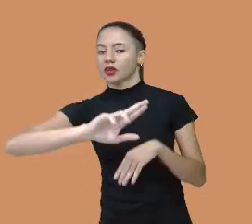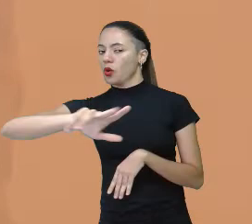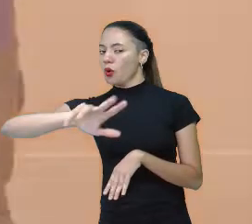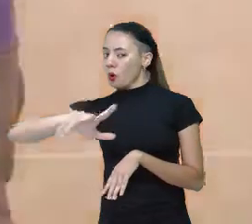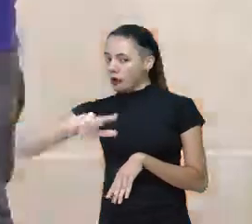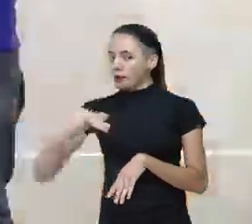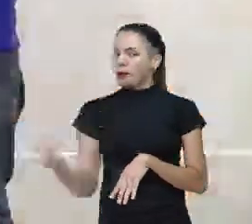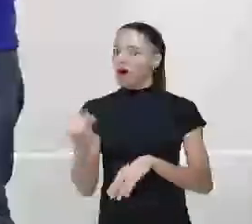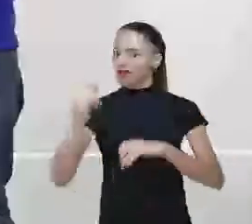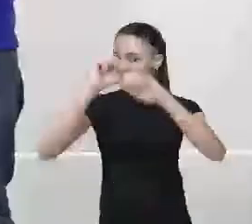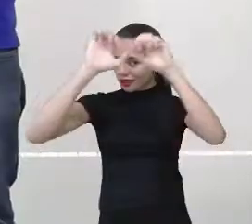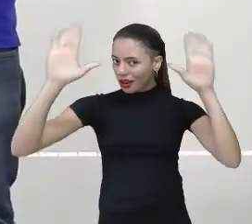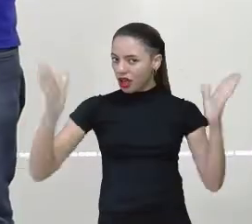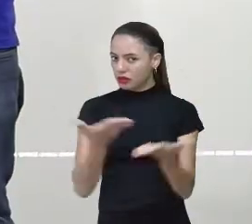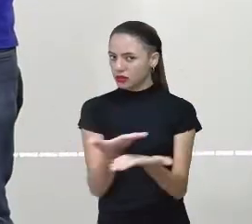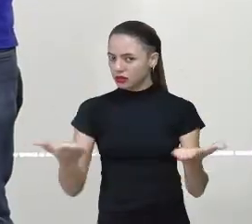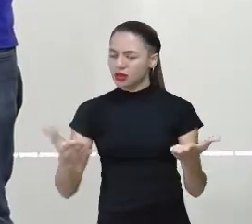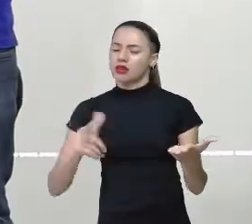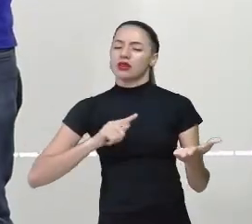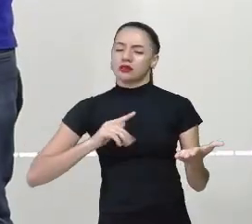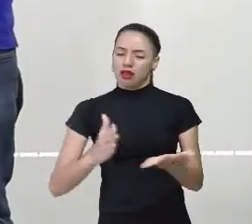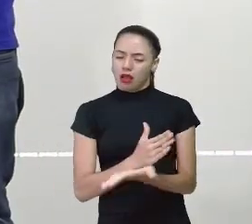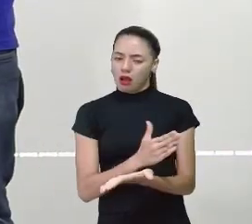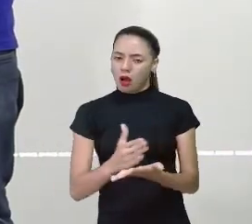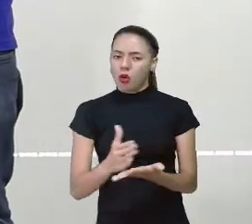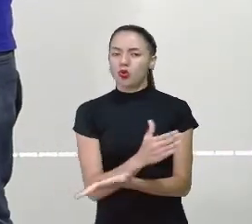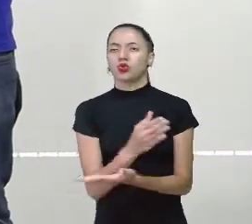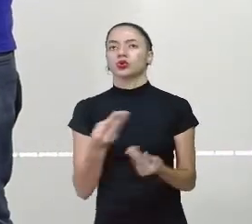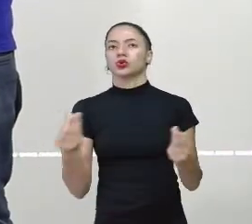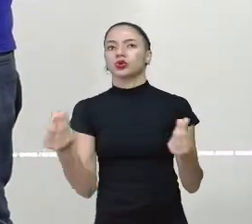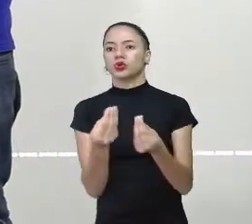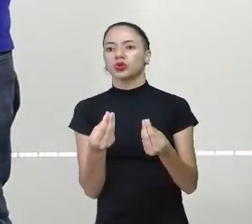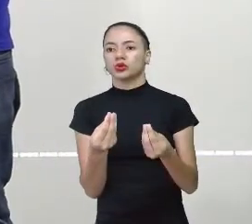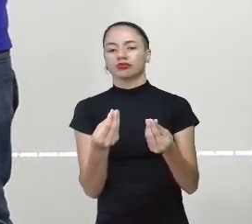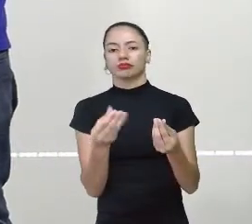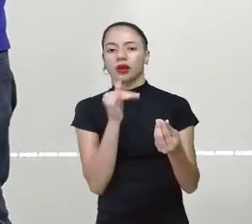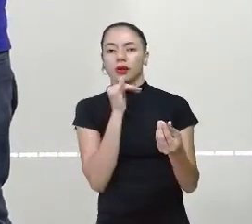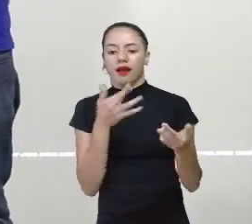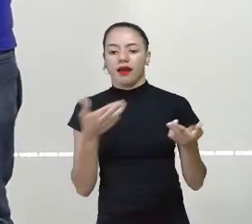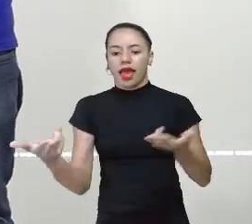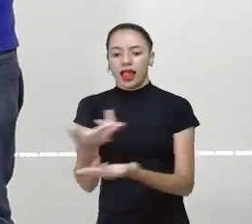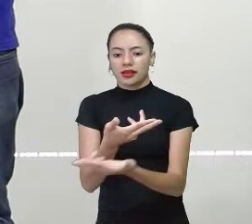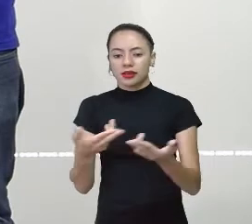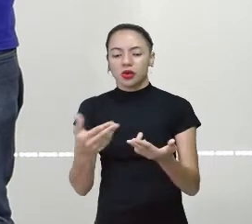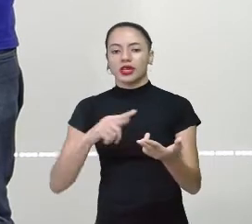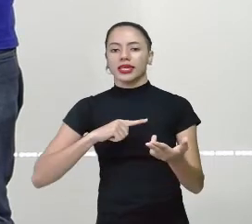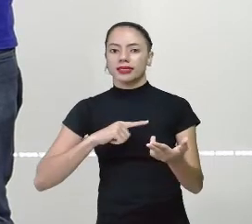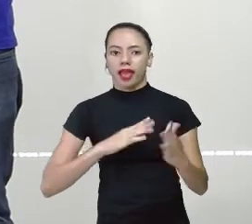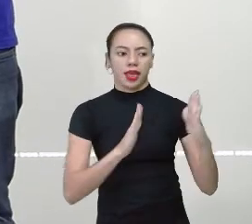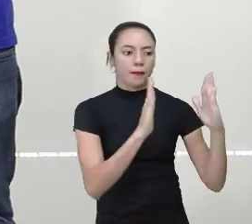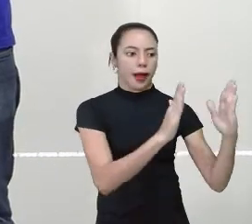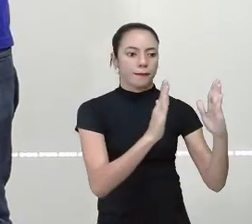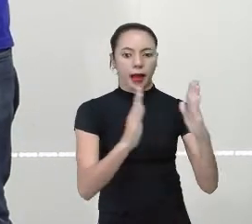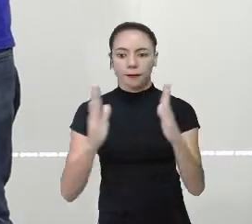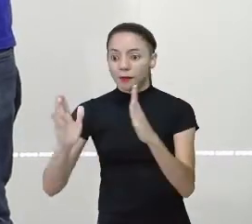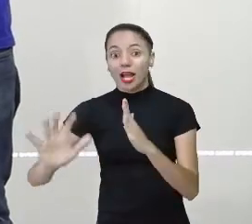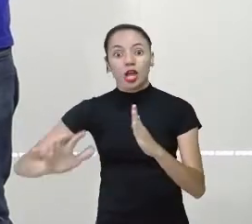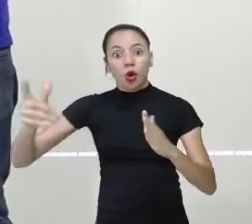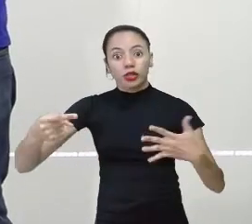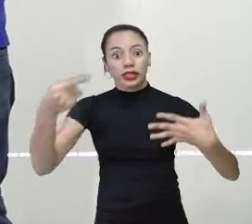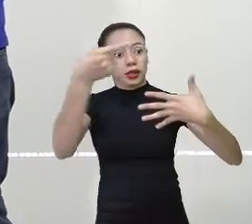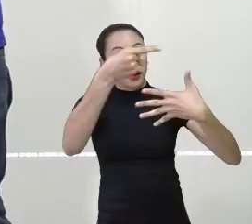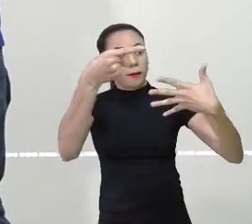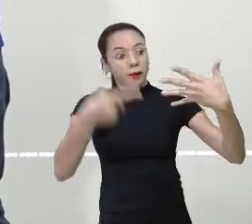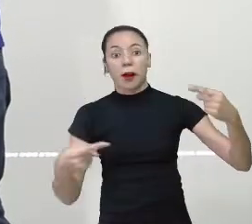isso, que obviamente existem casos que vão ter uma sequência lógica, né, e uma sequência que é